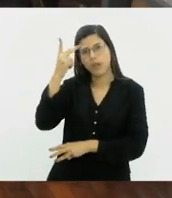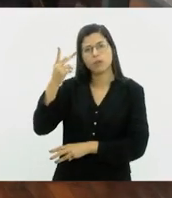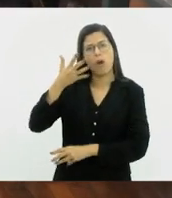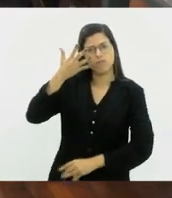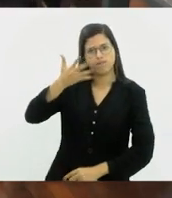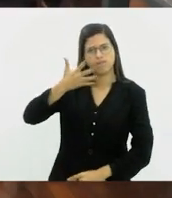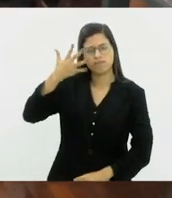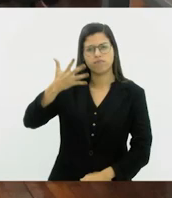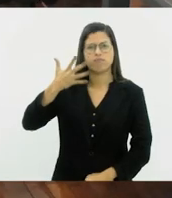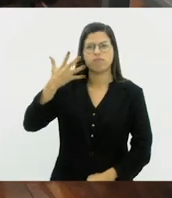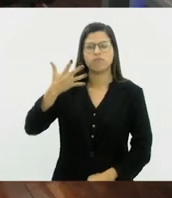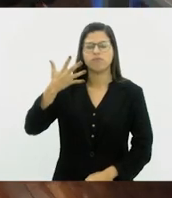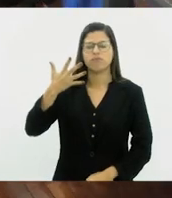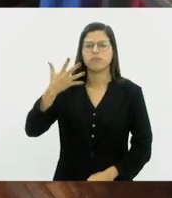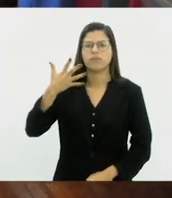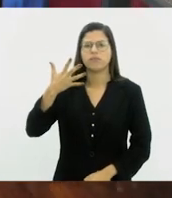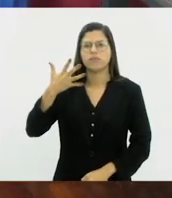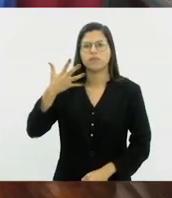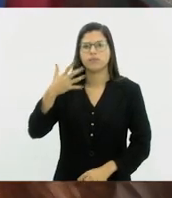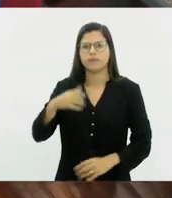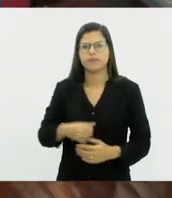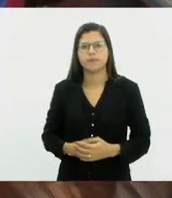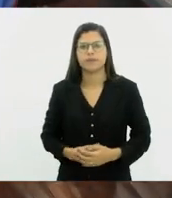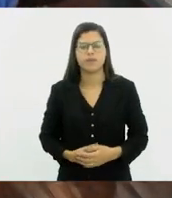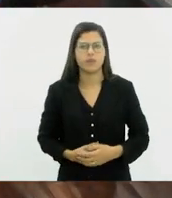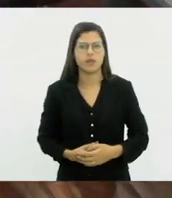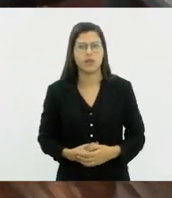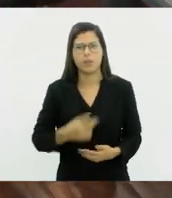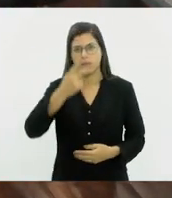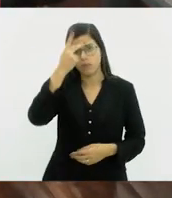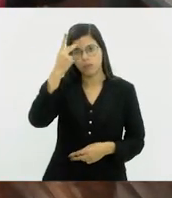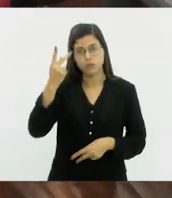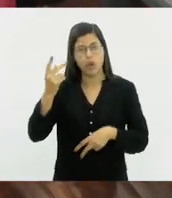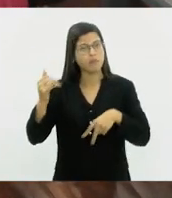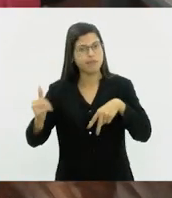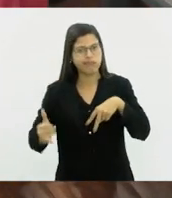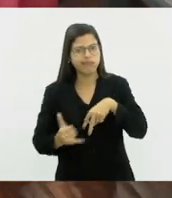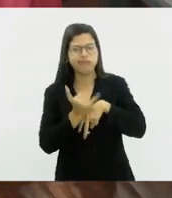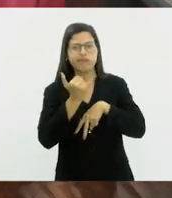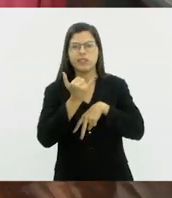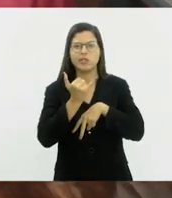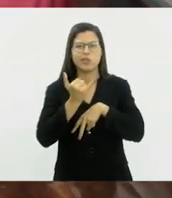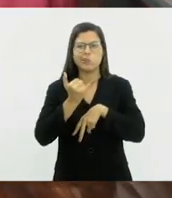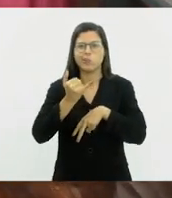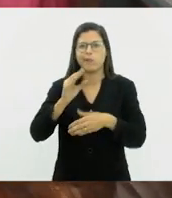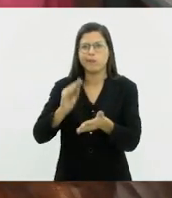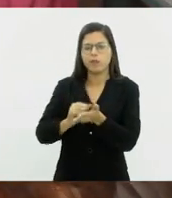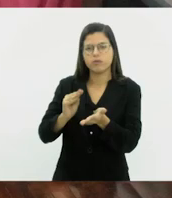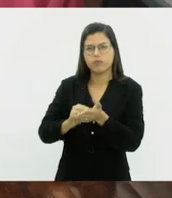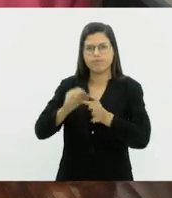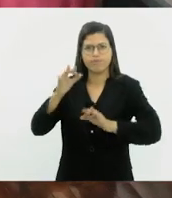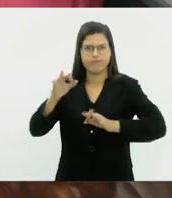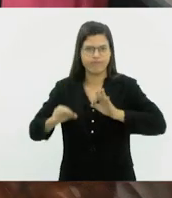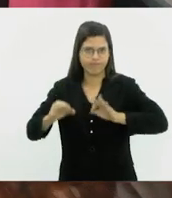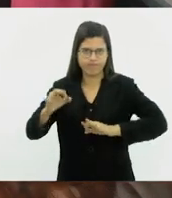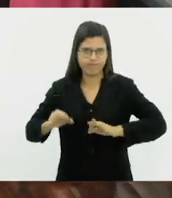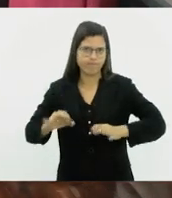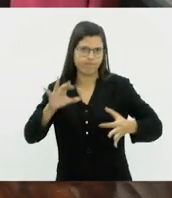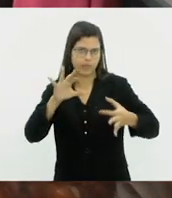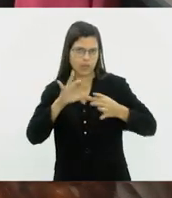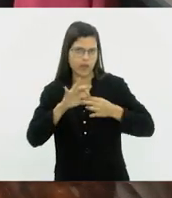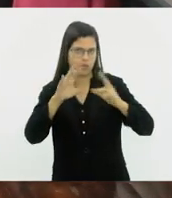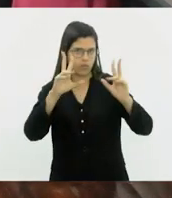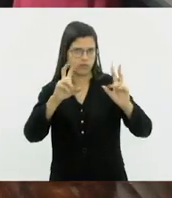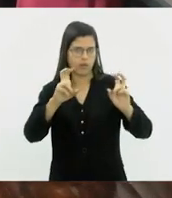que são eh vítimas de injustiças em relação a esses temas né